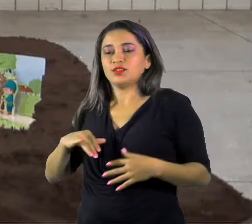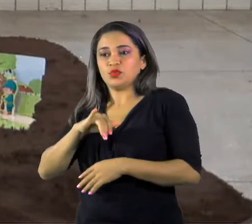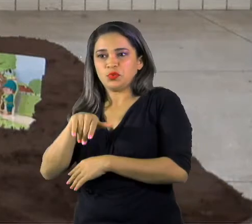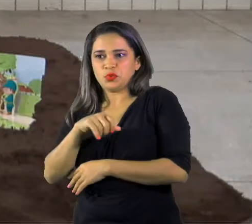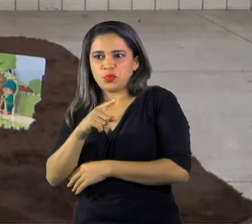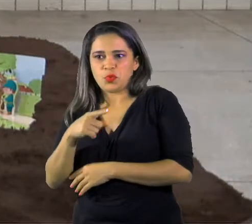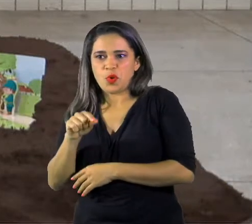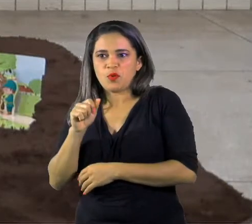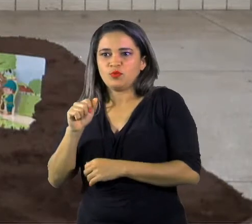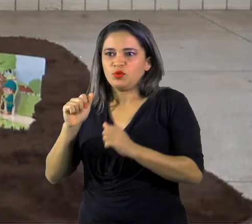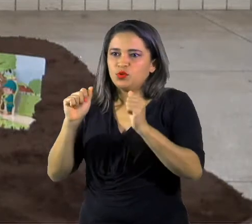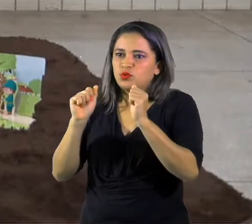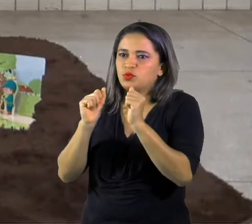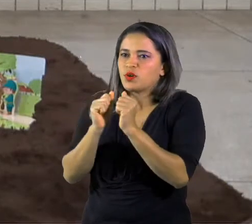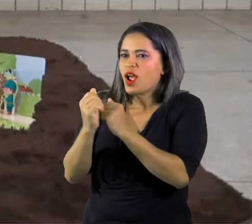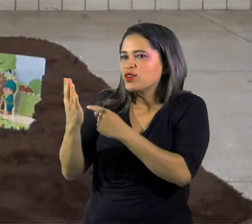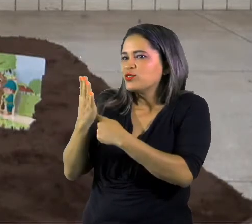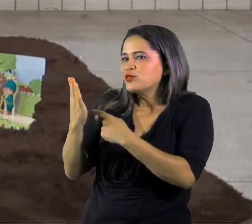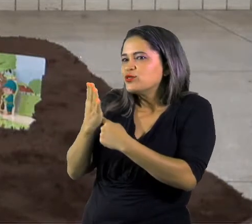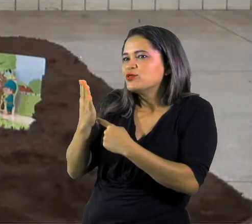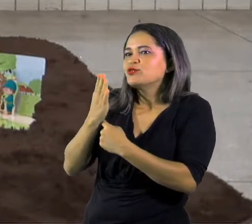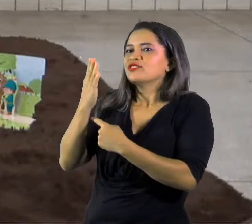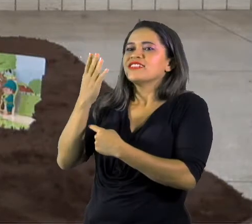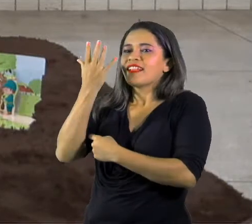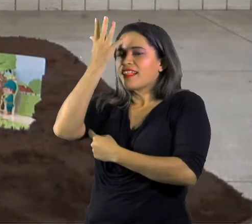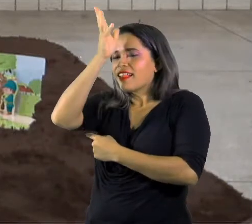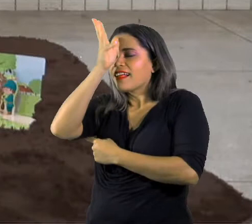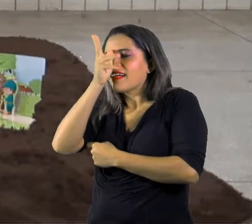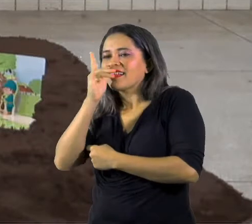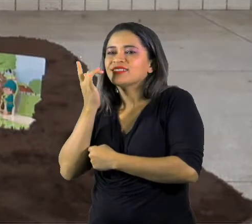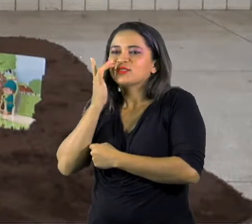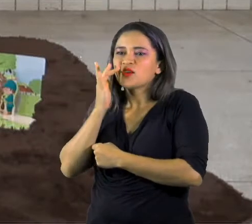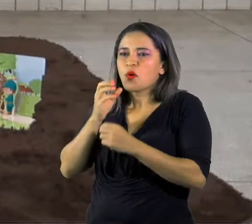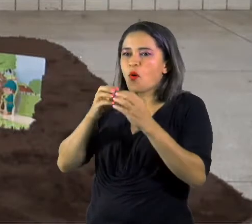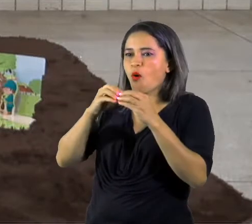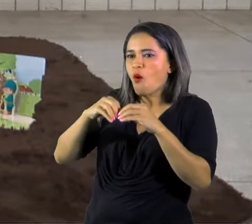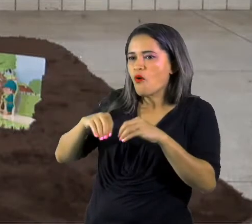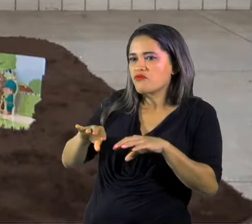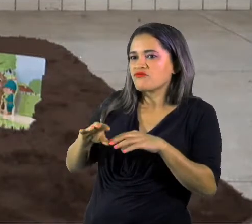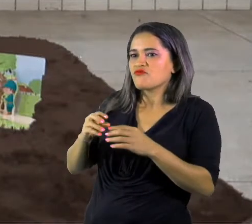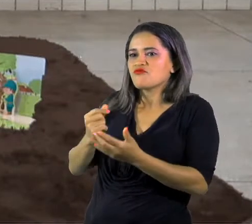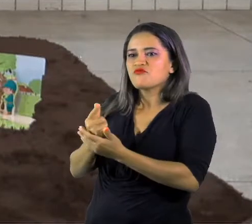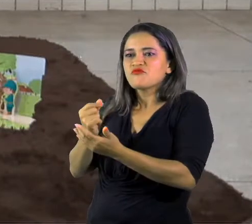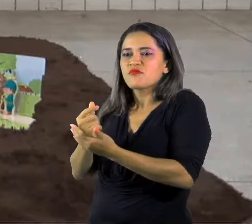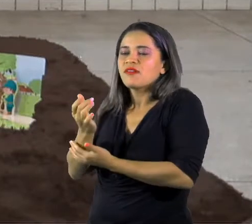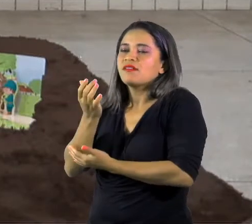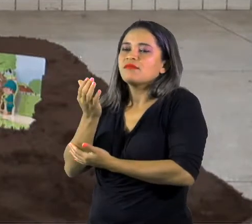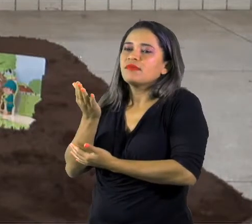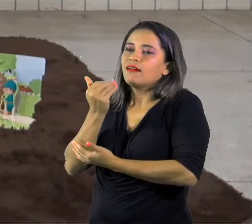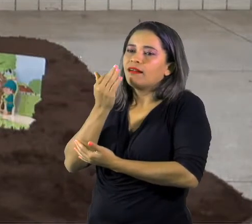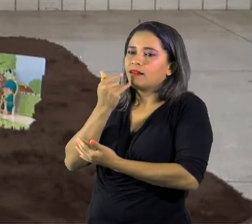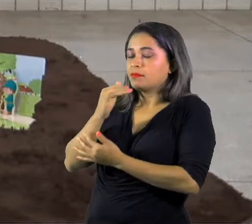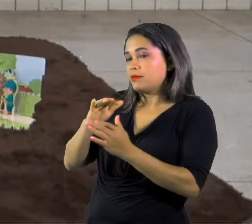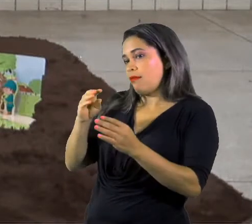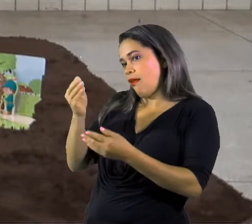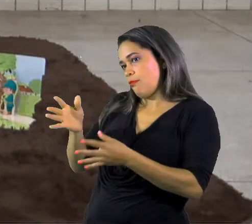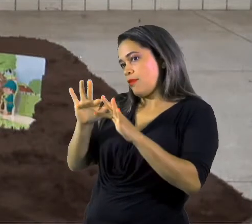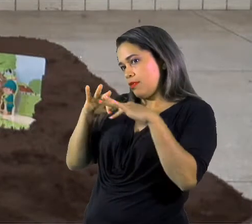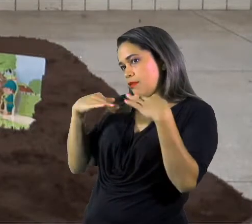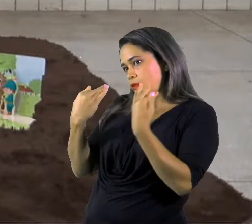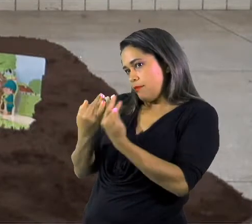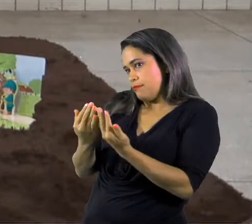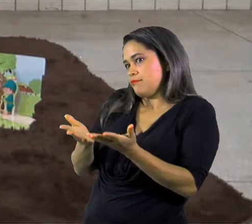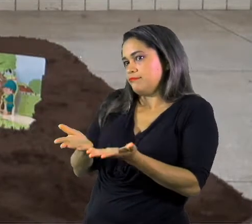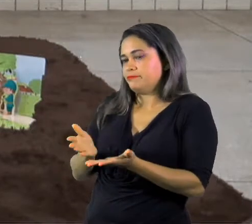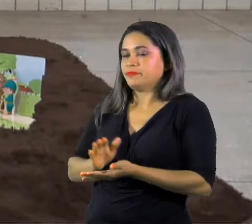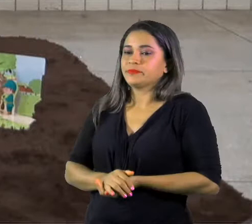a ajuda da galinha que colocava os ovos de ouro, conseguiu comprar os alimentos para ele e para sua família.